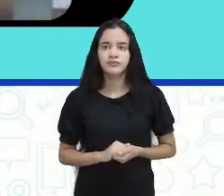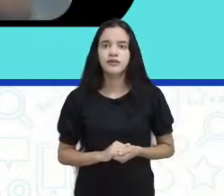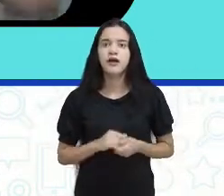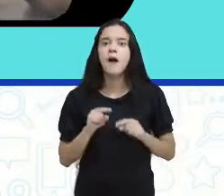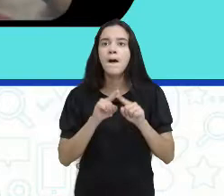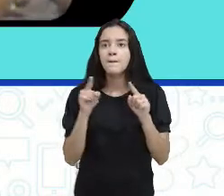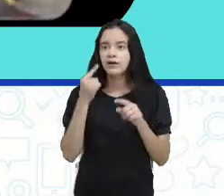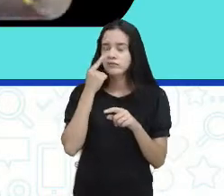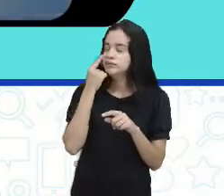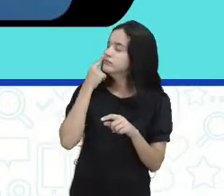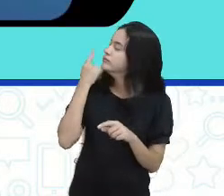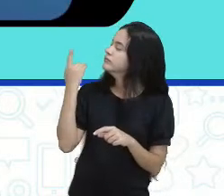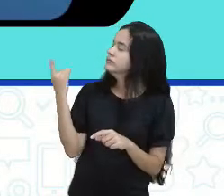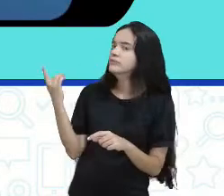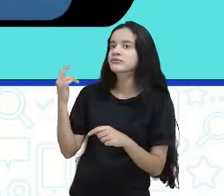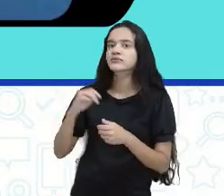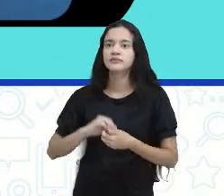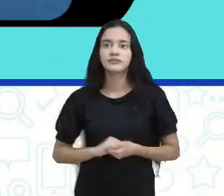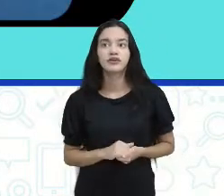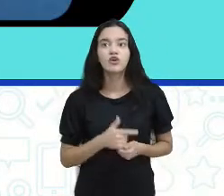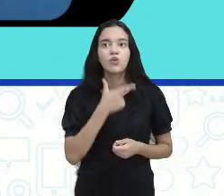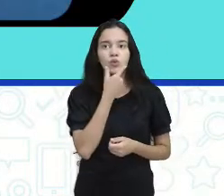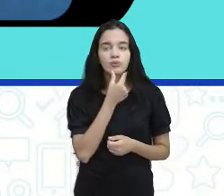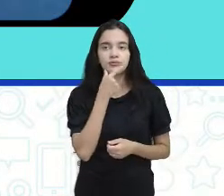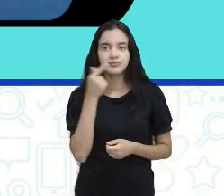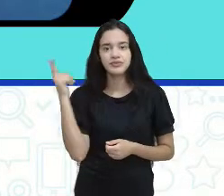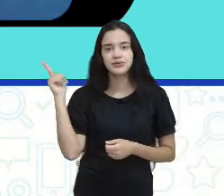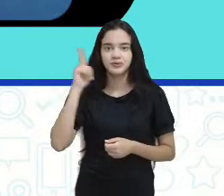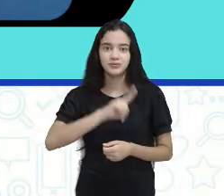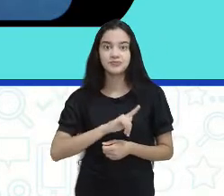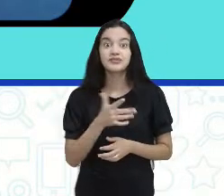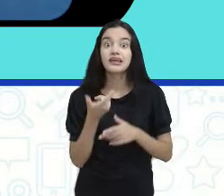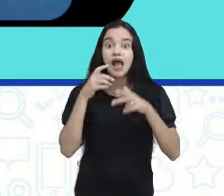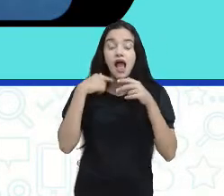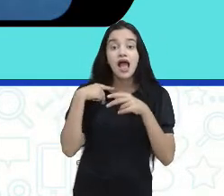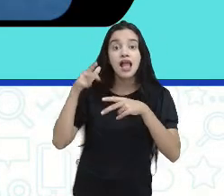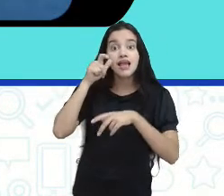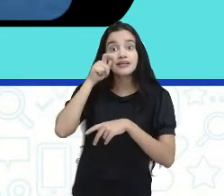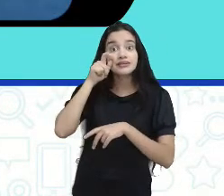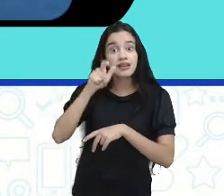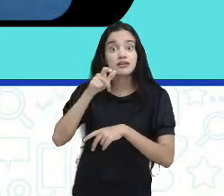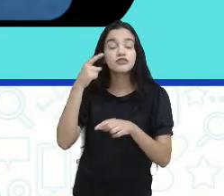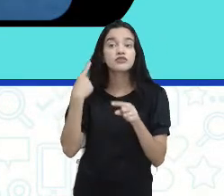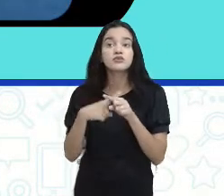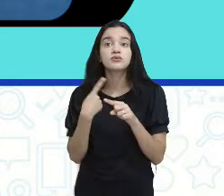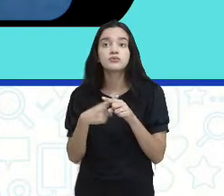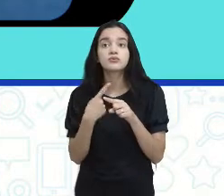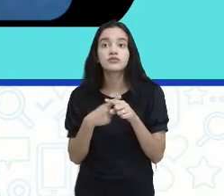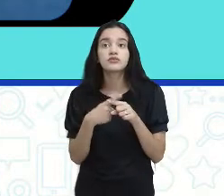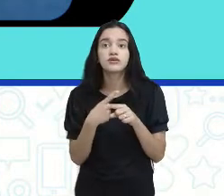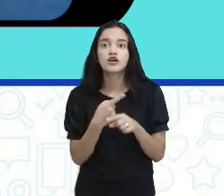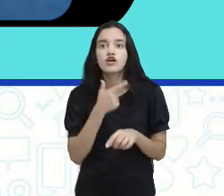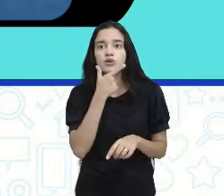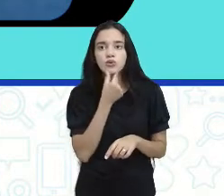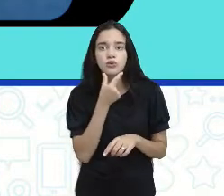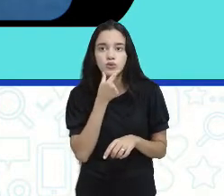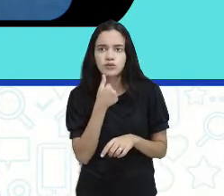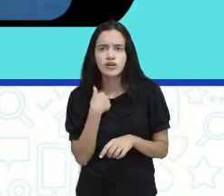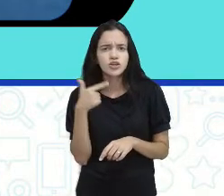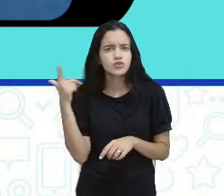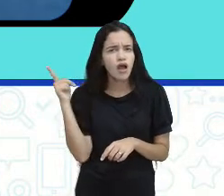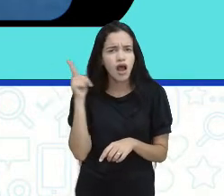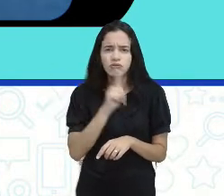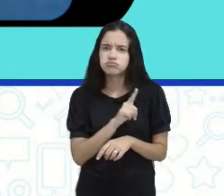Mais outro lance aí, ó, que o cara consegue. E nesse é interessante porque o cara tá lá no fundo da quadra, né? Recuperando. Todo mundo acha que não